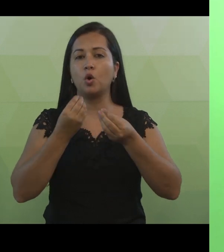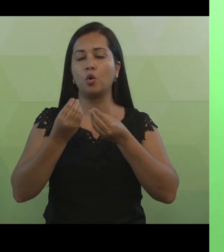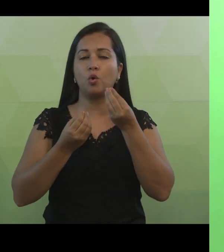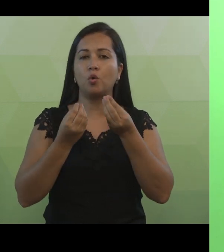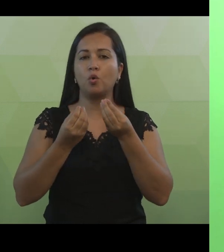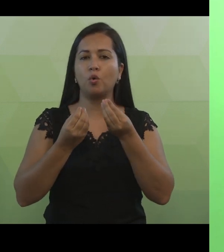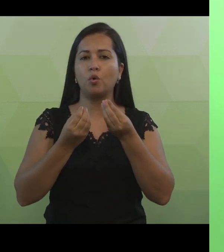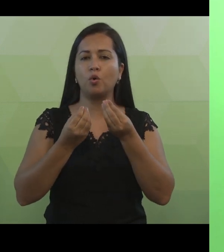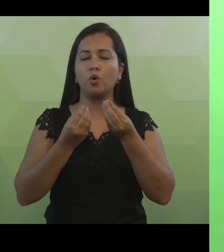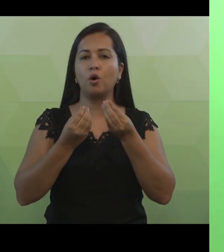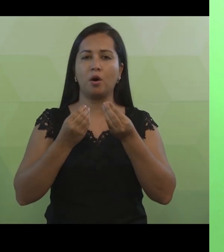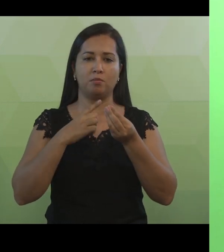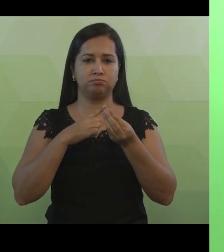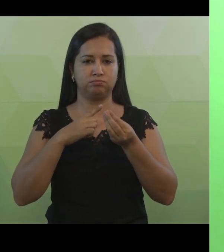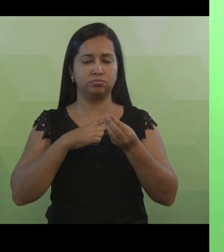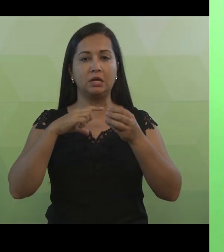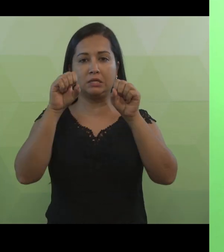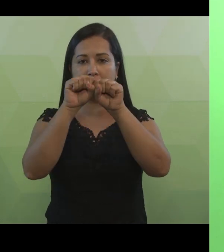sistemas computacionais.